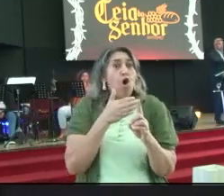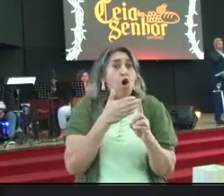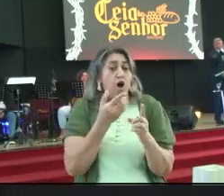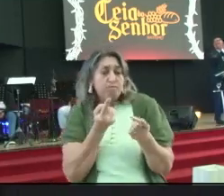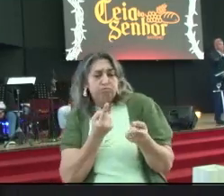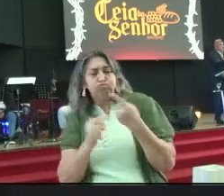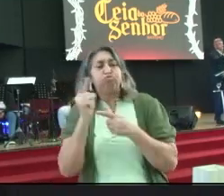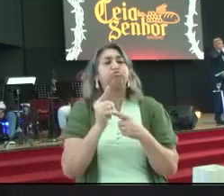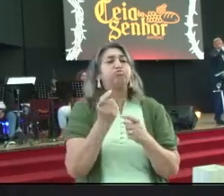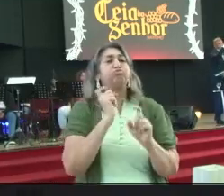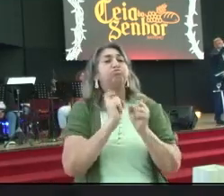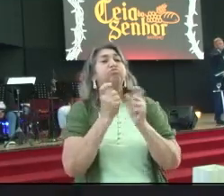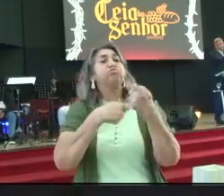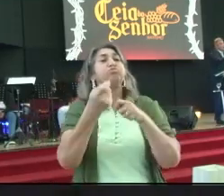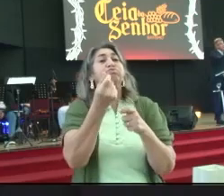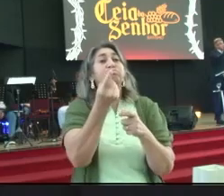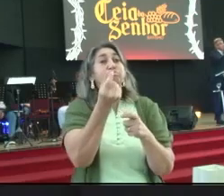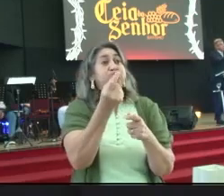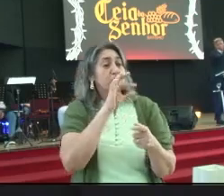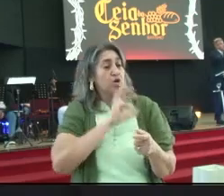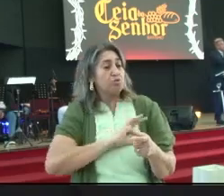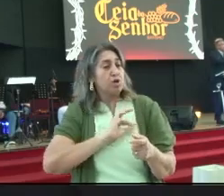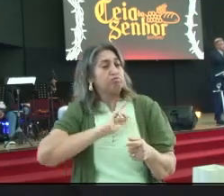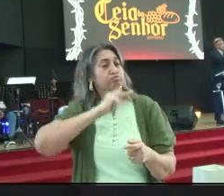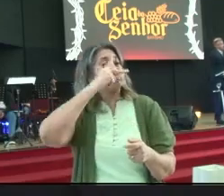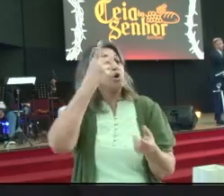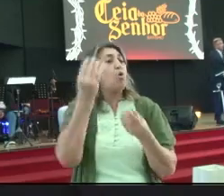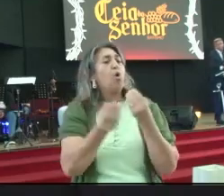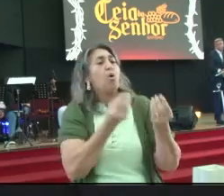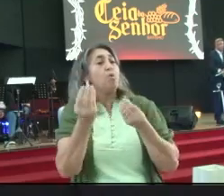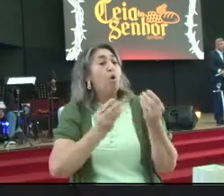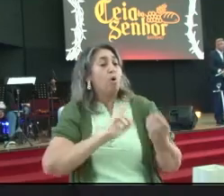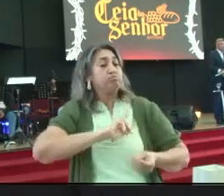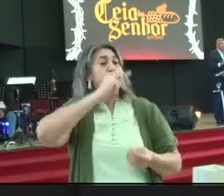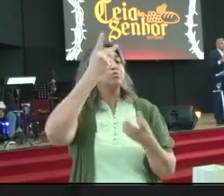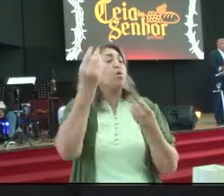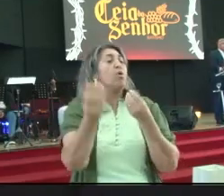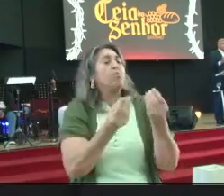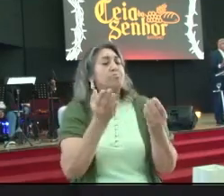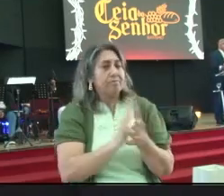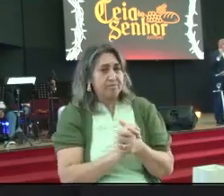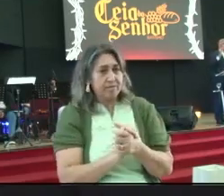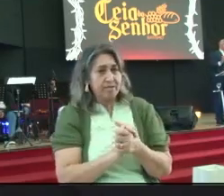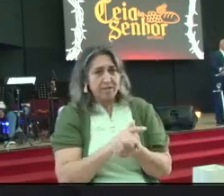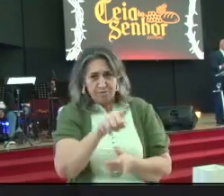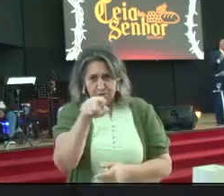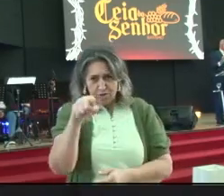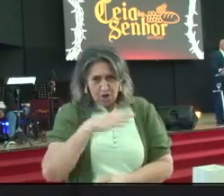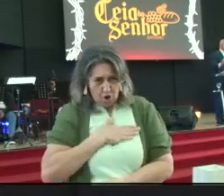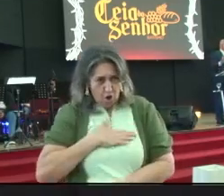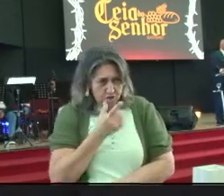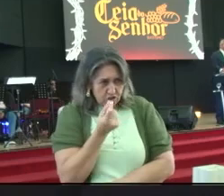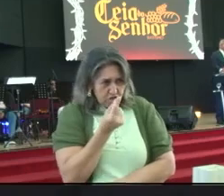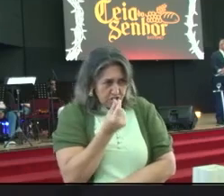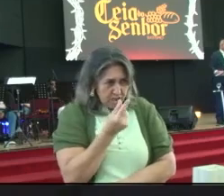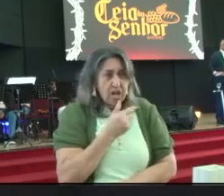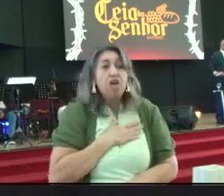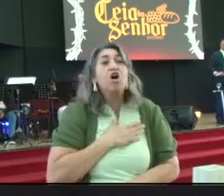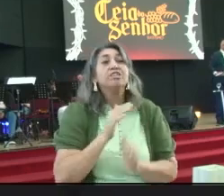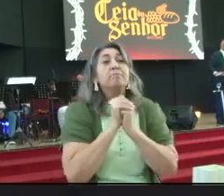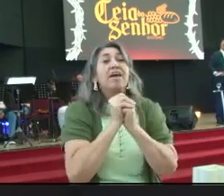Como você potencializa as suas finanças? Deixa eu fazer uma pergunta aqui. Quem gosta de dinheiro, diga amém.